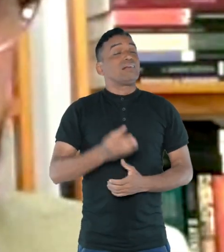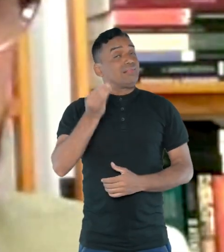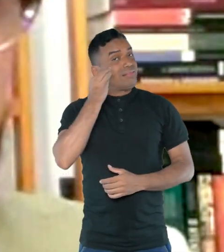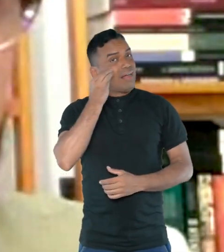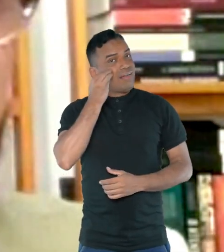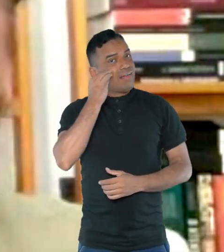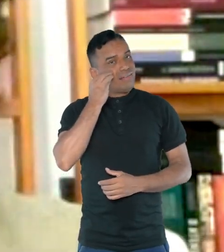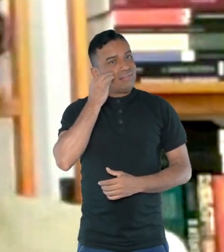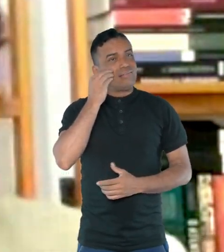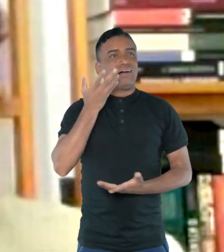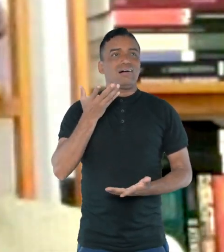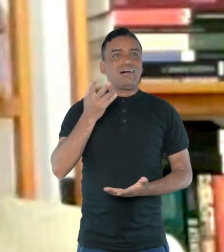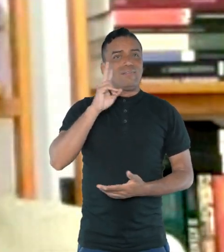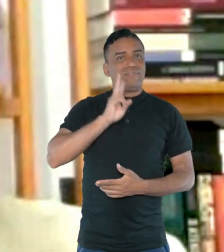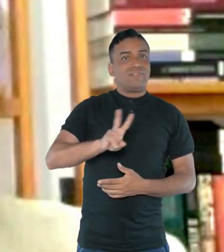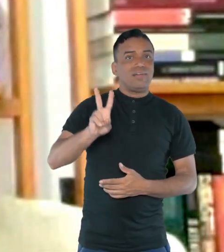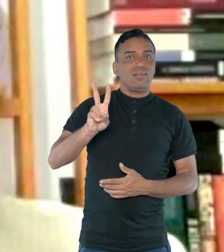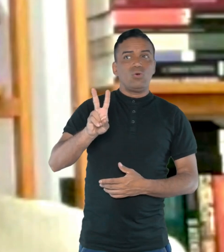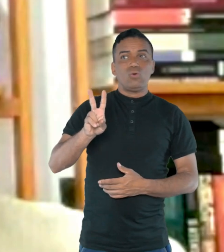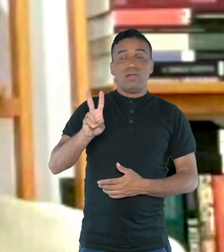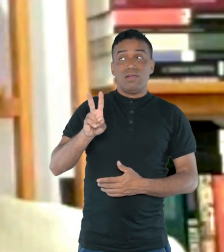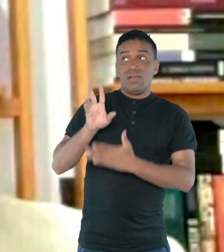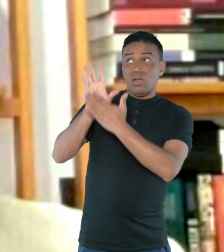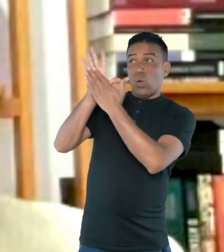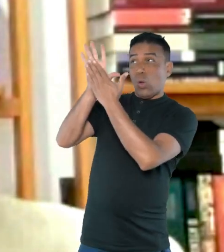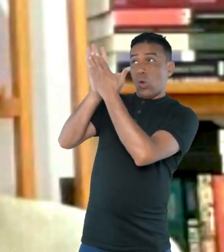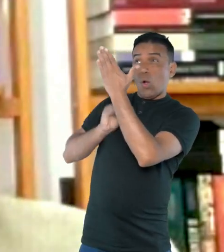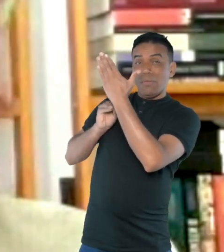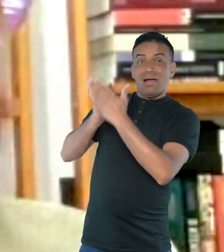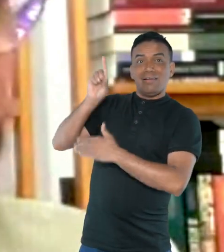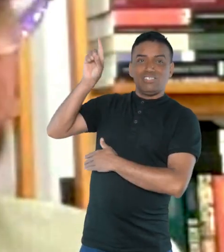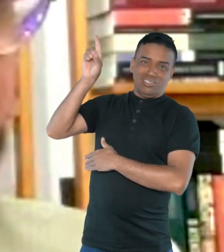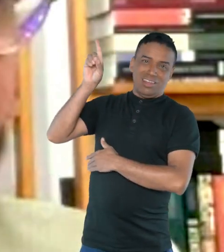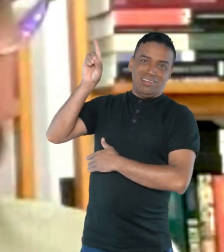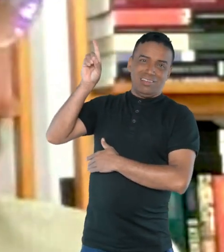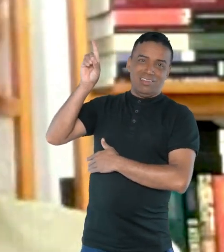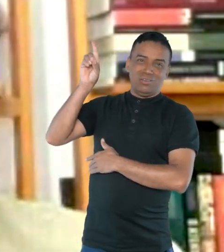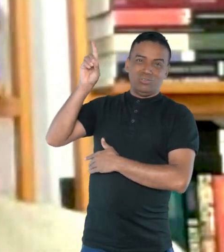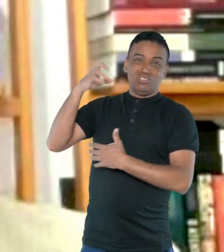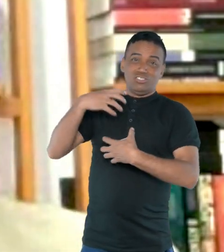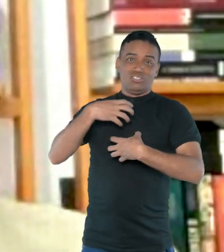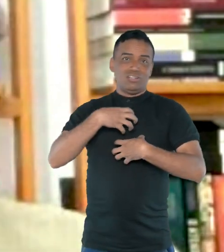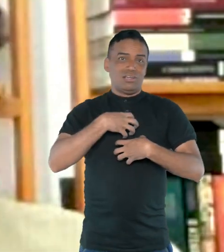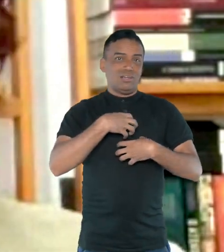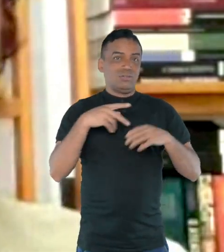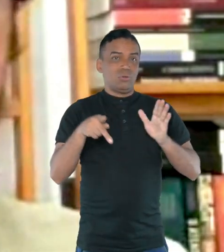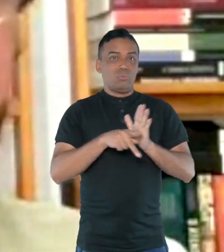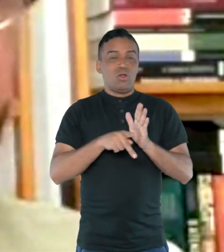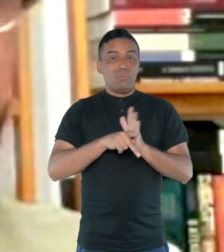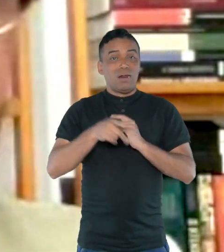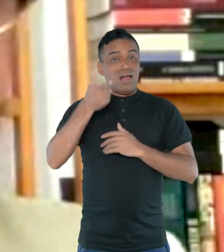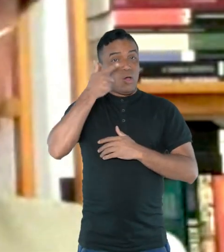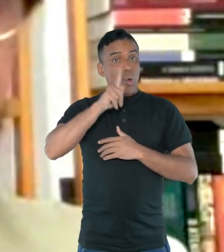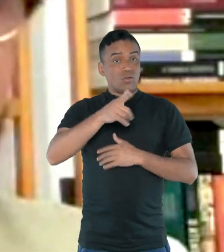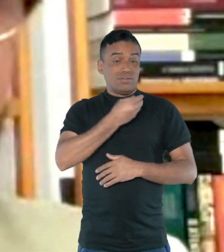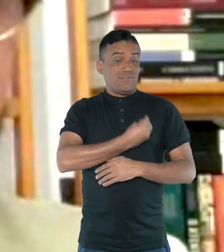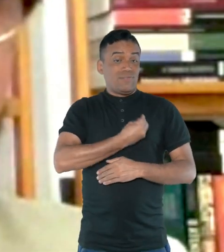inclusive, vê-las espelhadas em Deus de uma forma até quase que para sua própria